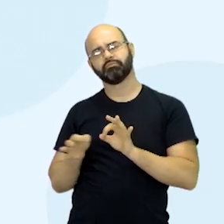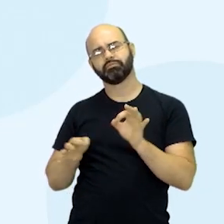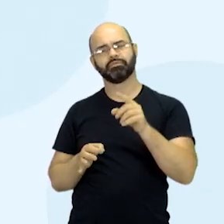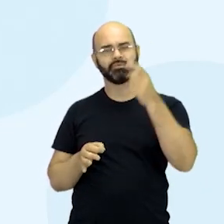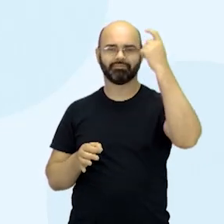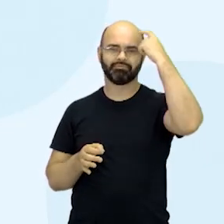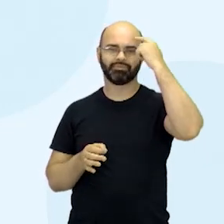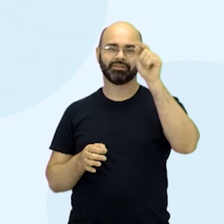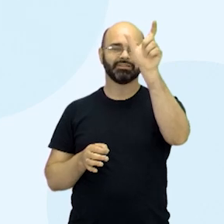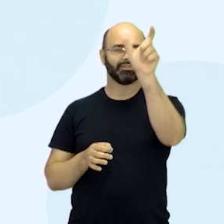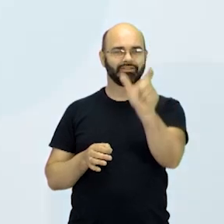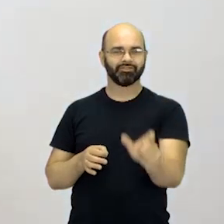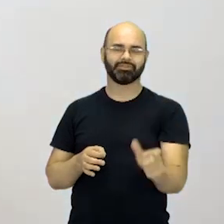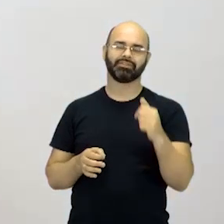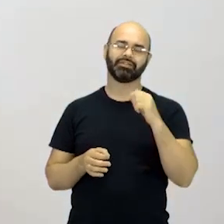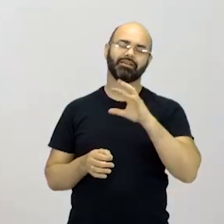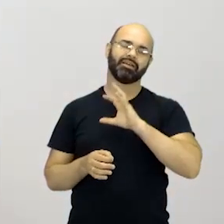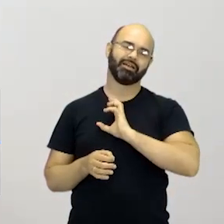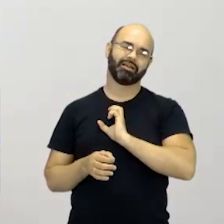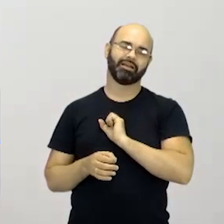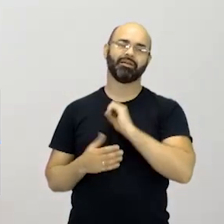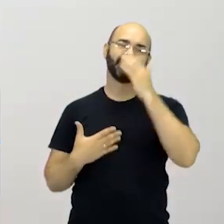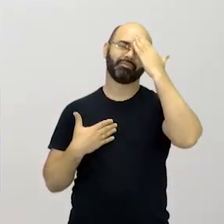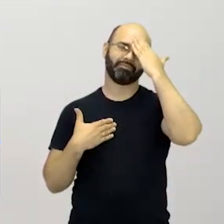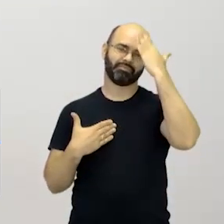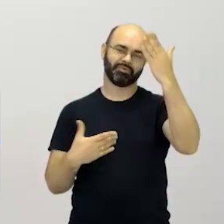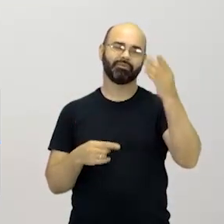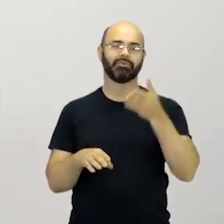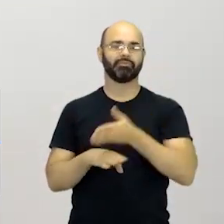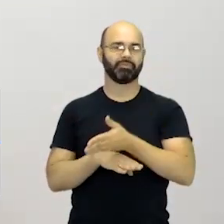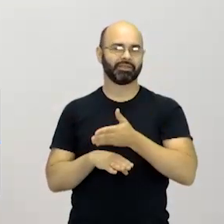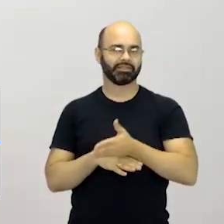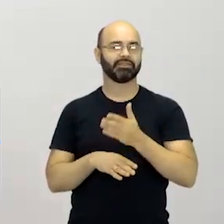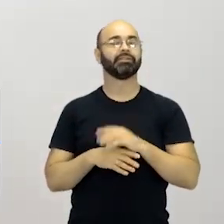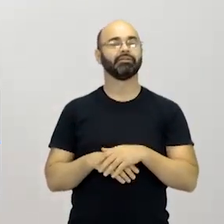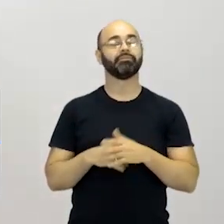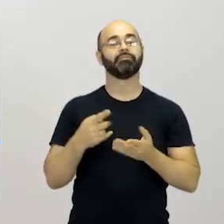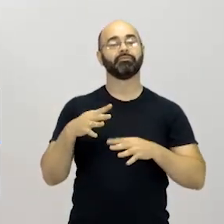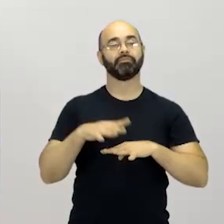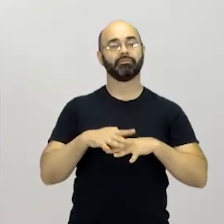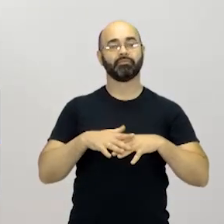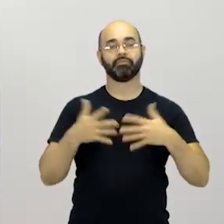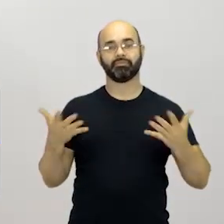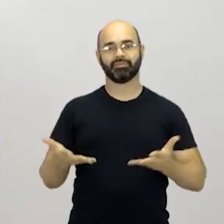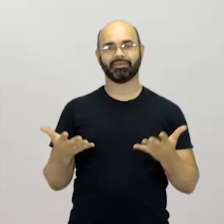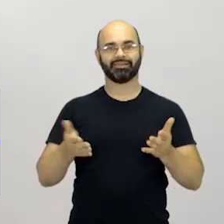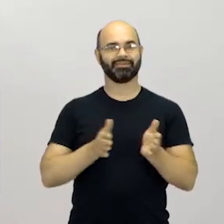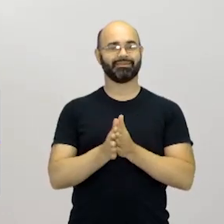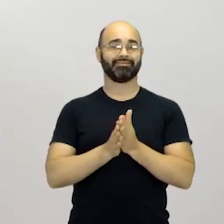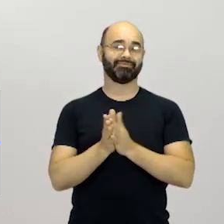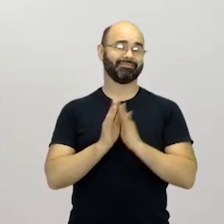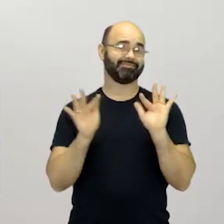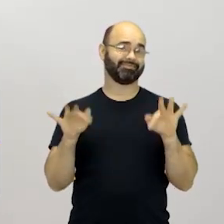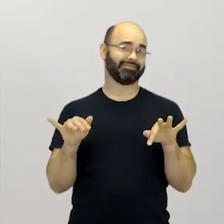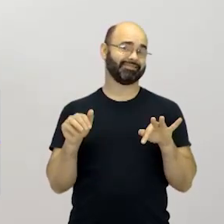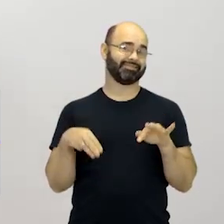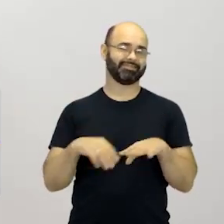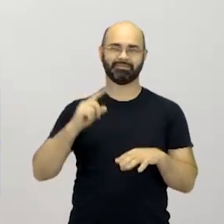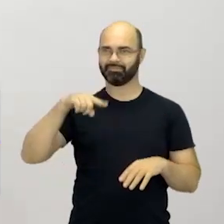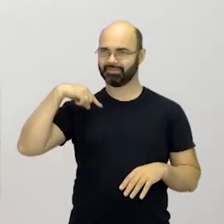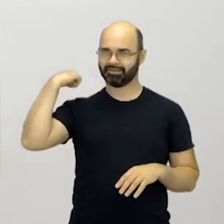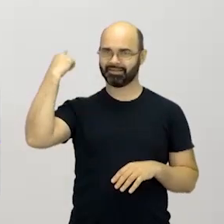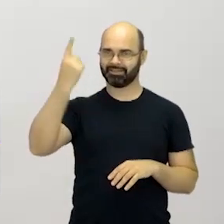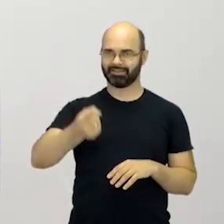todo amor, tá certo? Muito obrigado por essa participação. Para matemática hoje sextou, né? Porque a gente só vai se ver agora